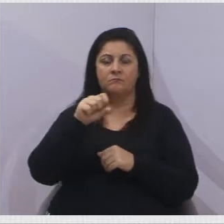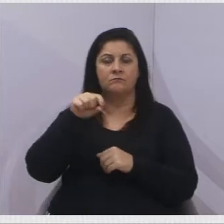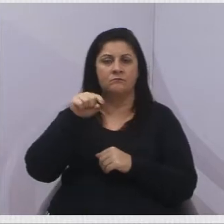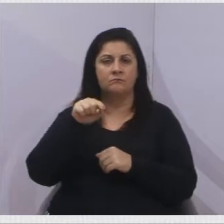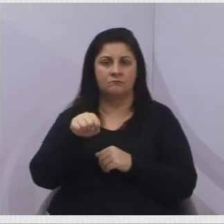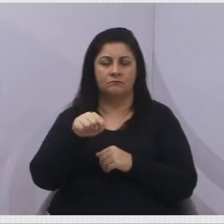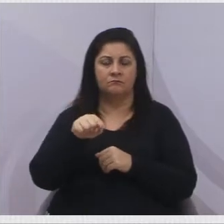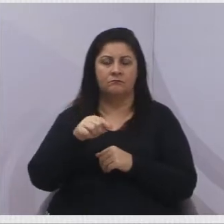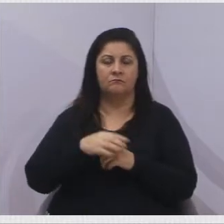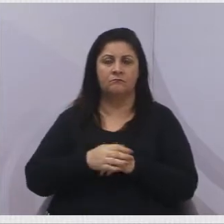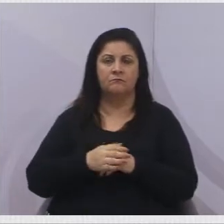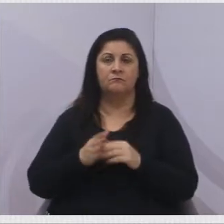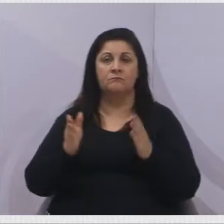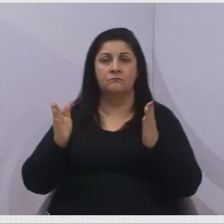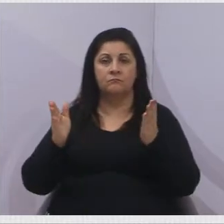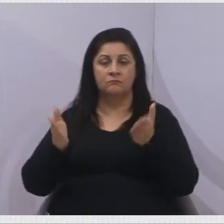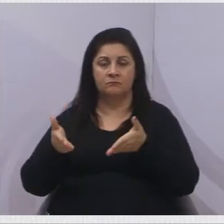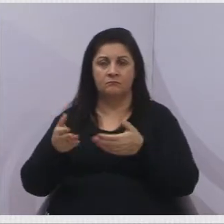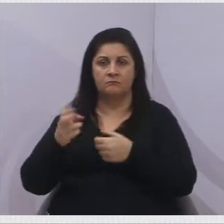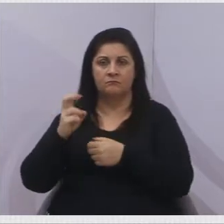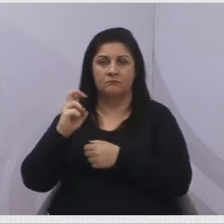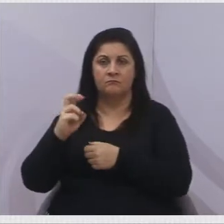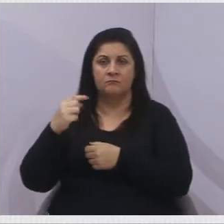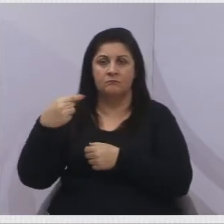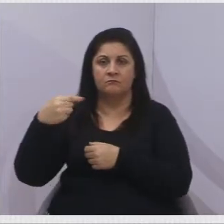48.959 consultas para